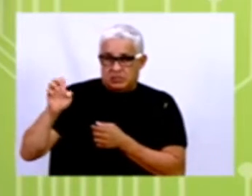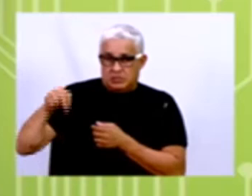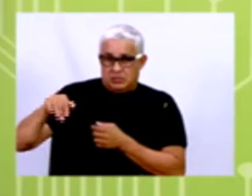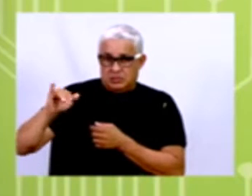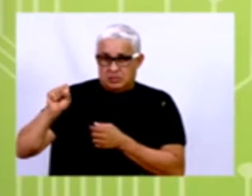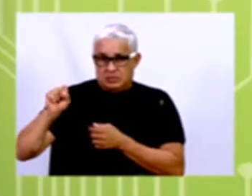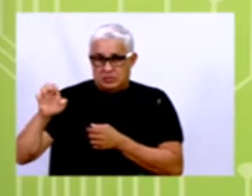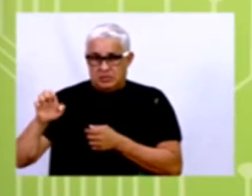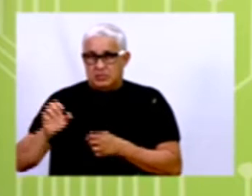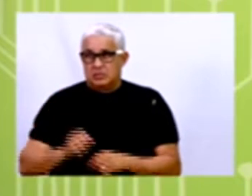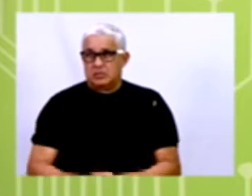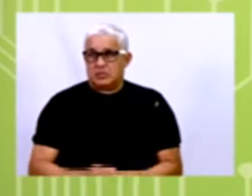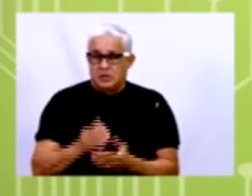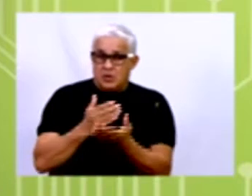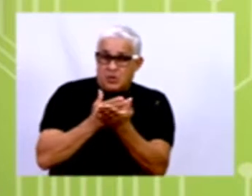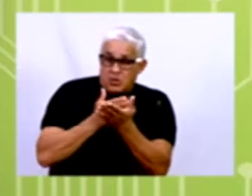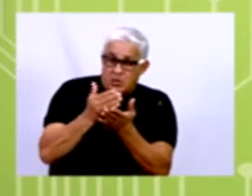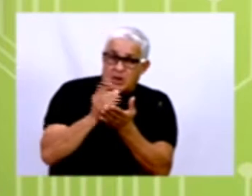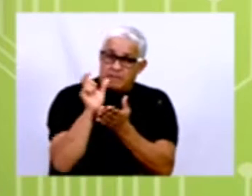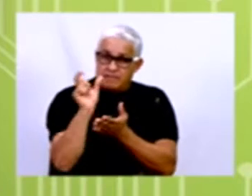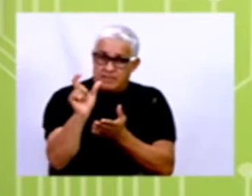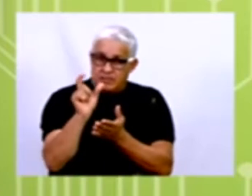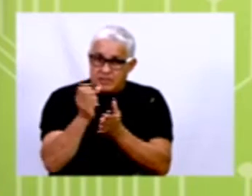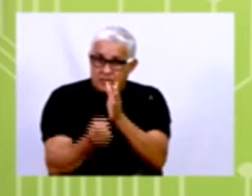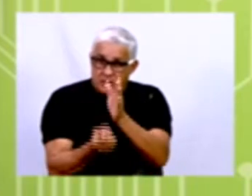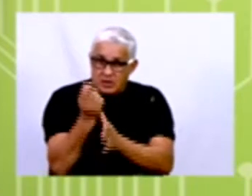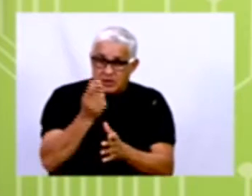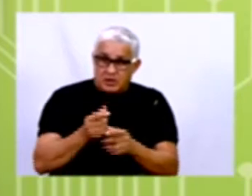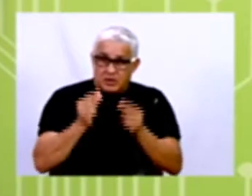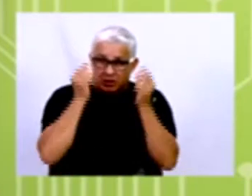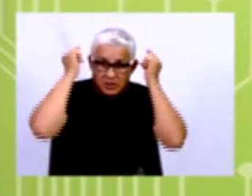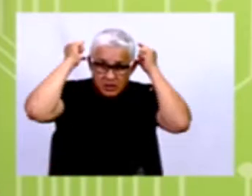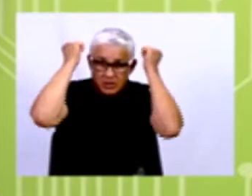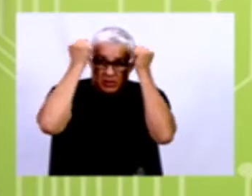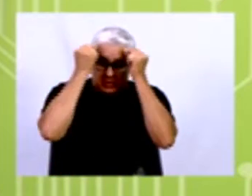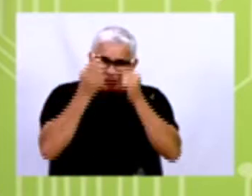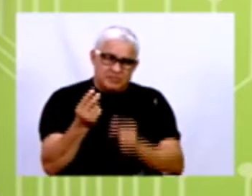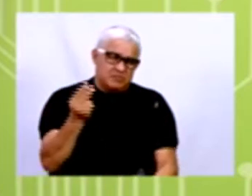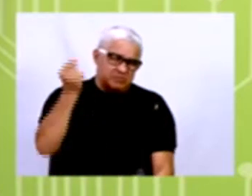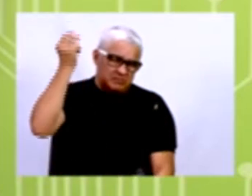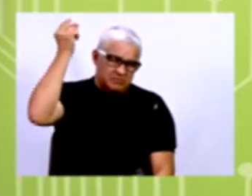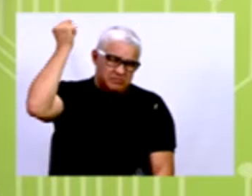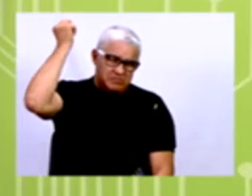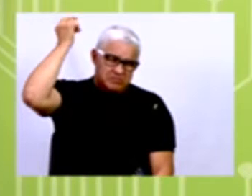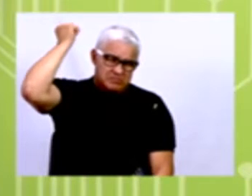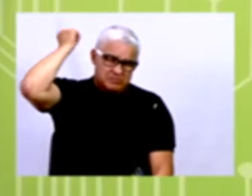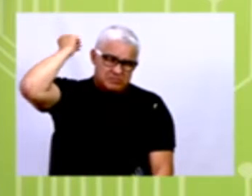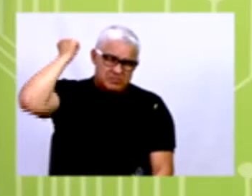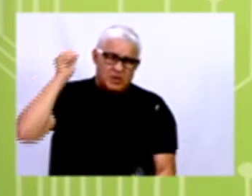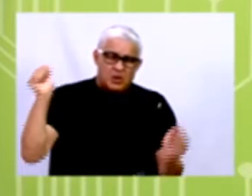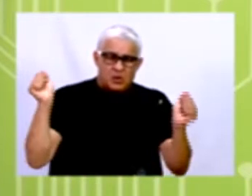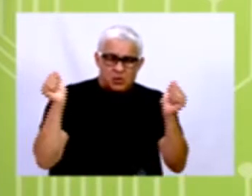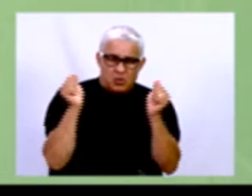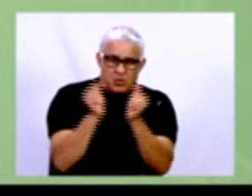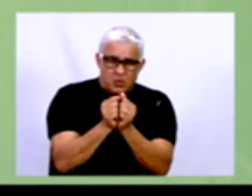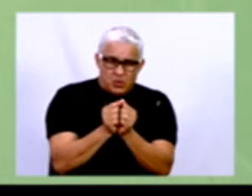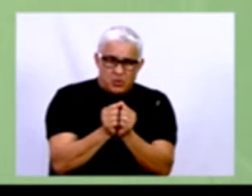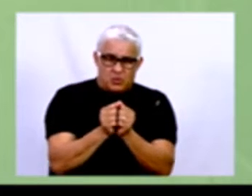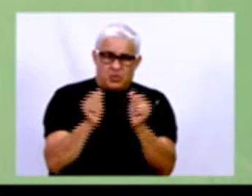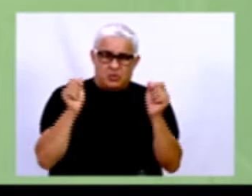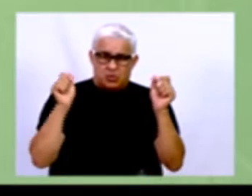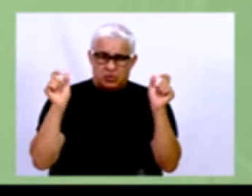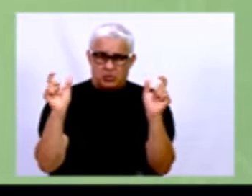da palavra. Pois bem, essa palavra surge na Grécia Antiga e ela é produto da junção de dois